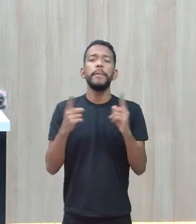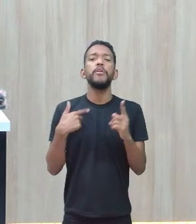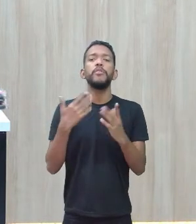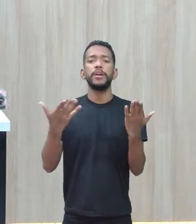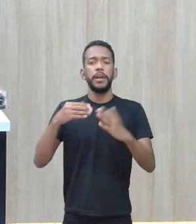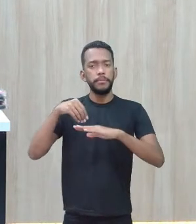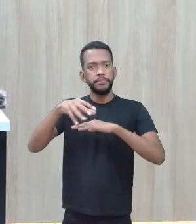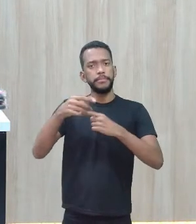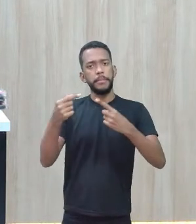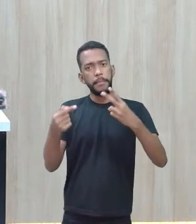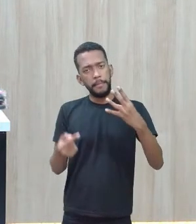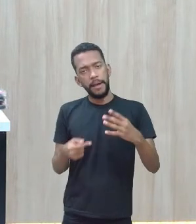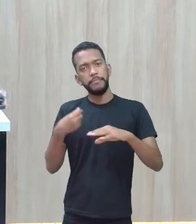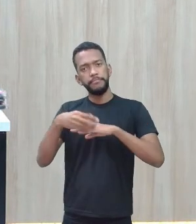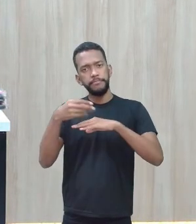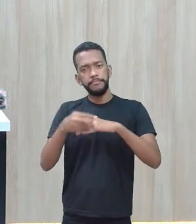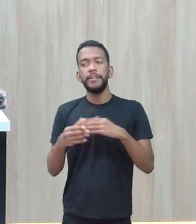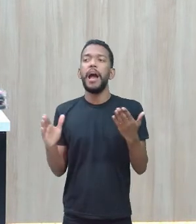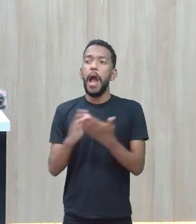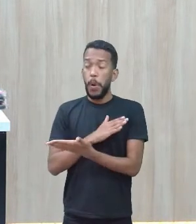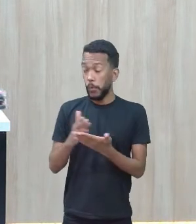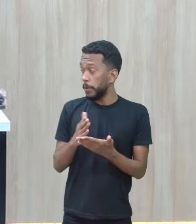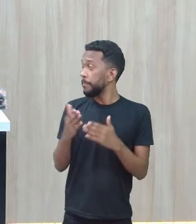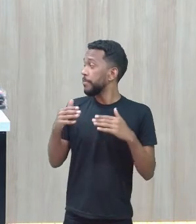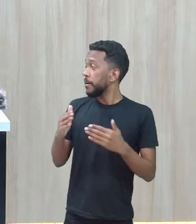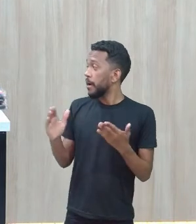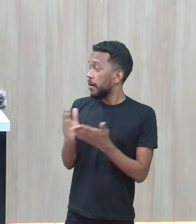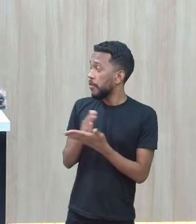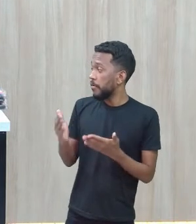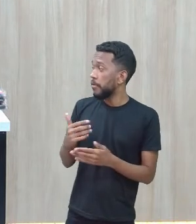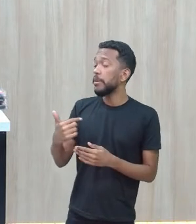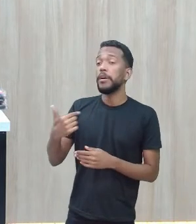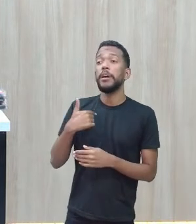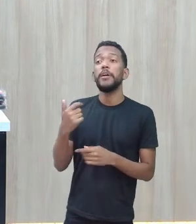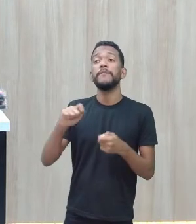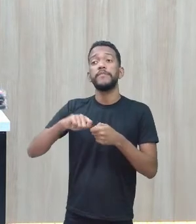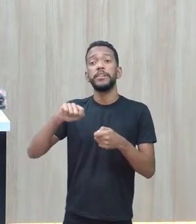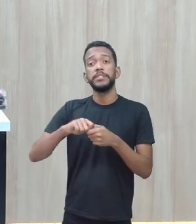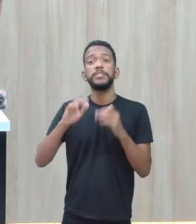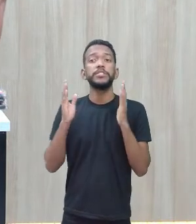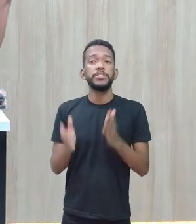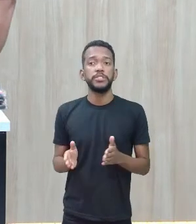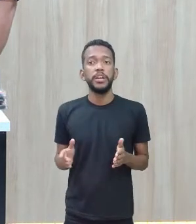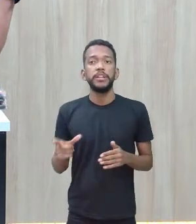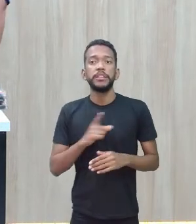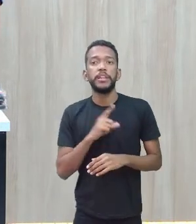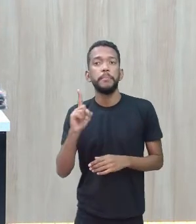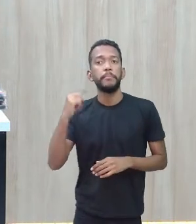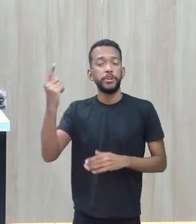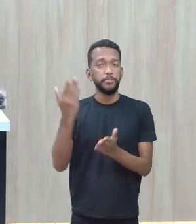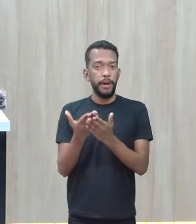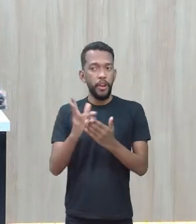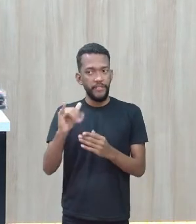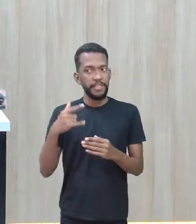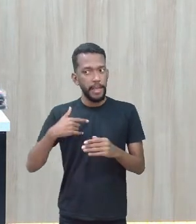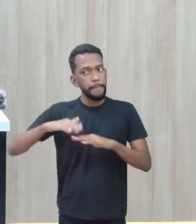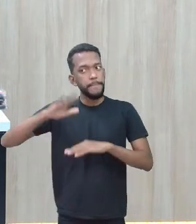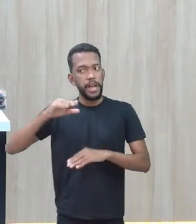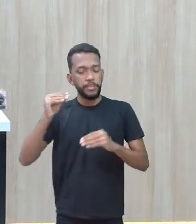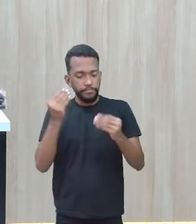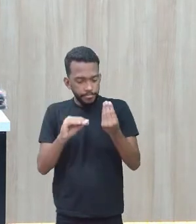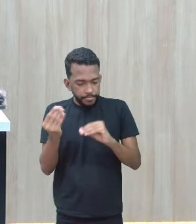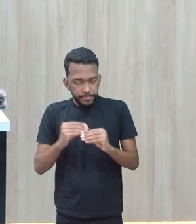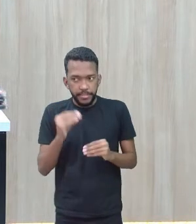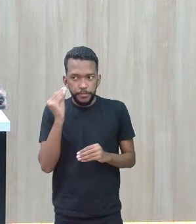deixar algumas dicas. Algumas que nós fizemos aqui, a gente vai ter que conseguir. Próxima aula teremos outras experiências. O que é que nós